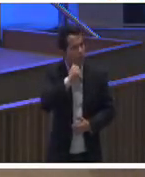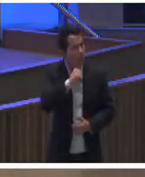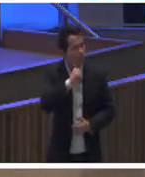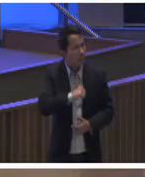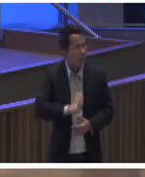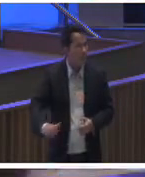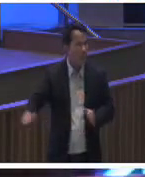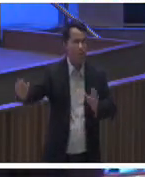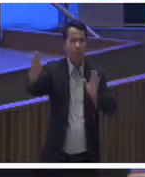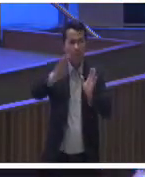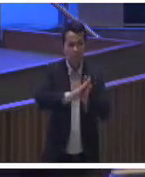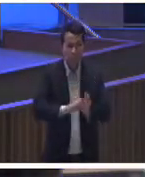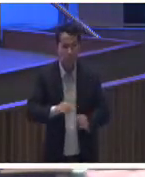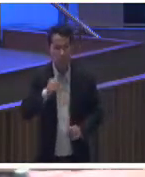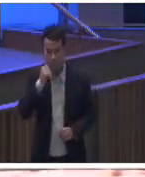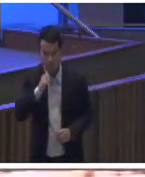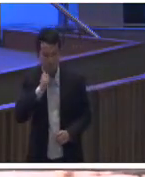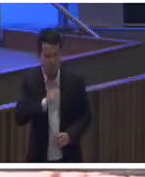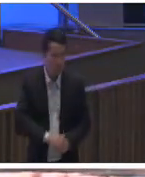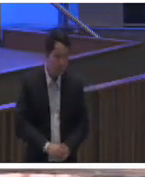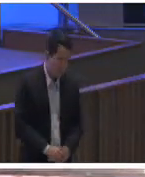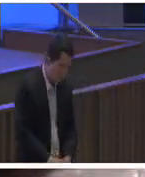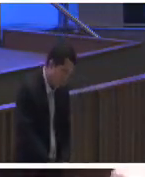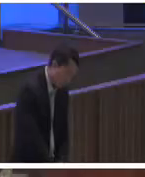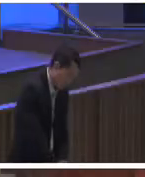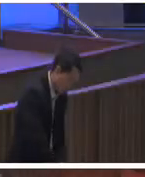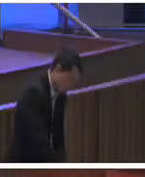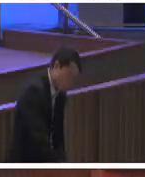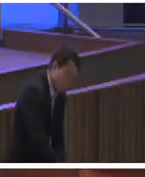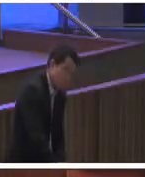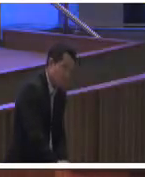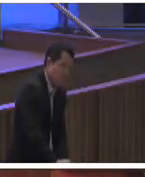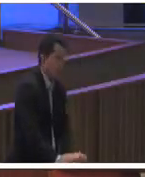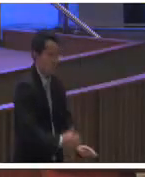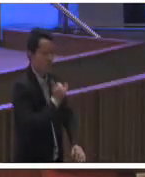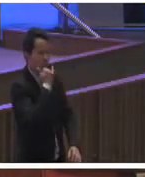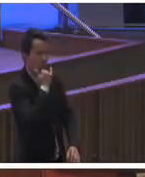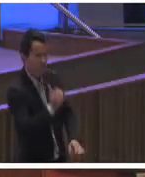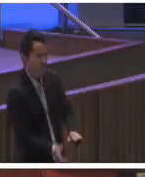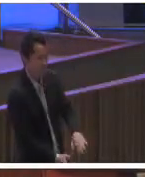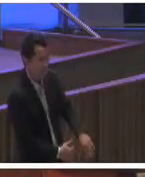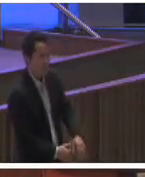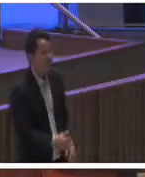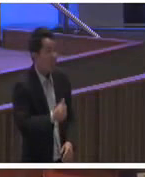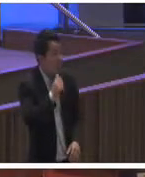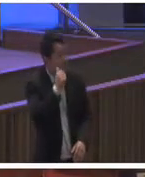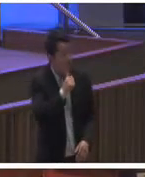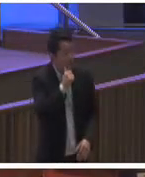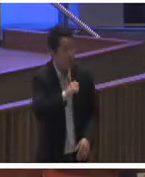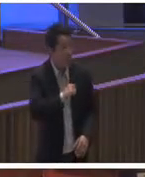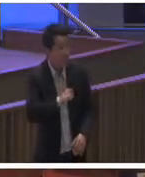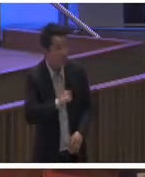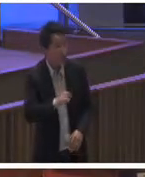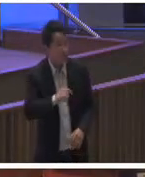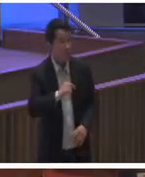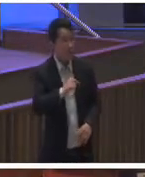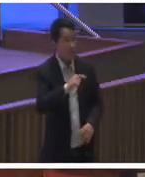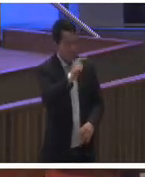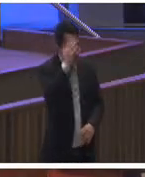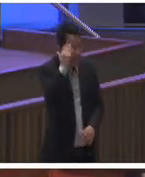essa mulher era uma adivinha na cidade. Ela era uma escrava, e as